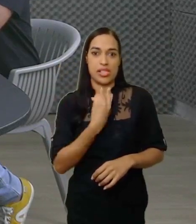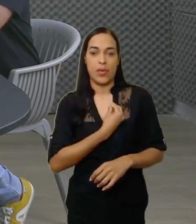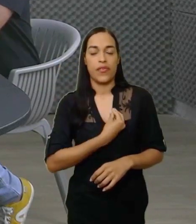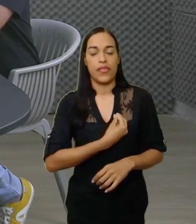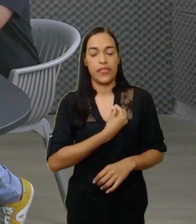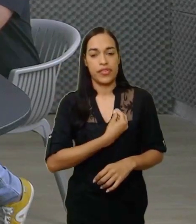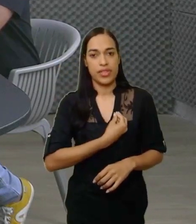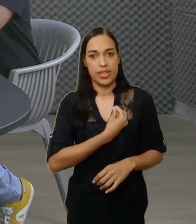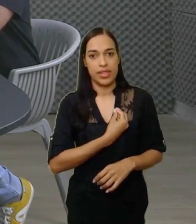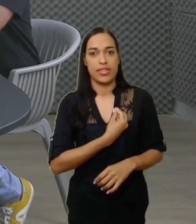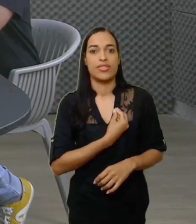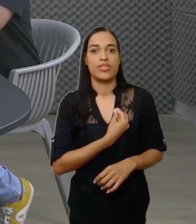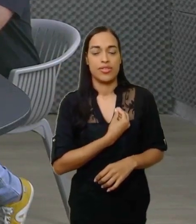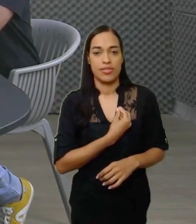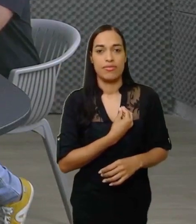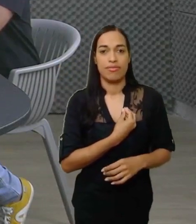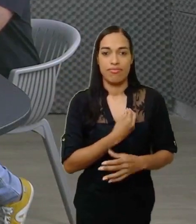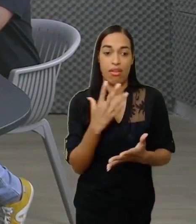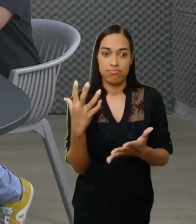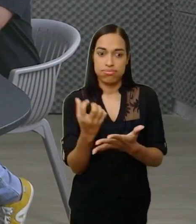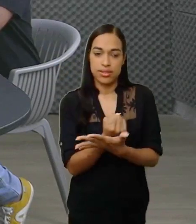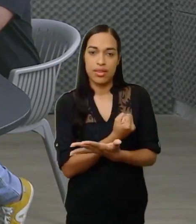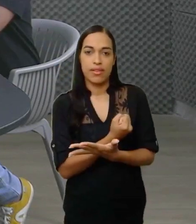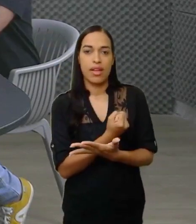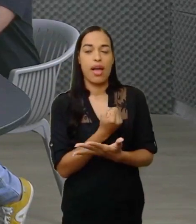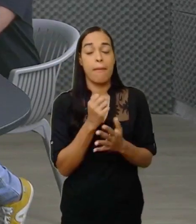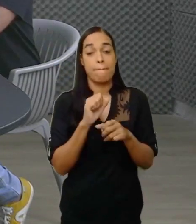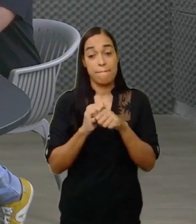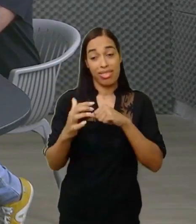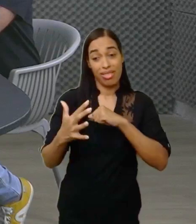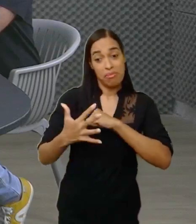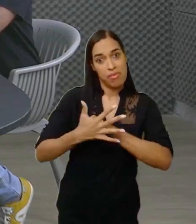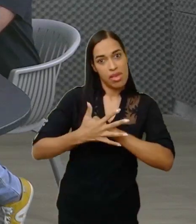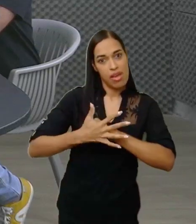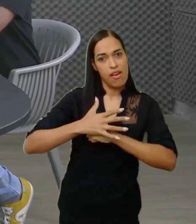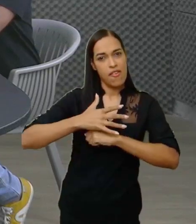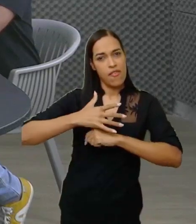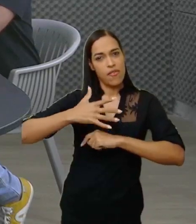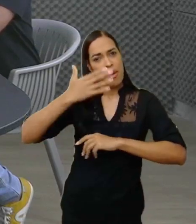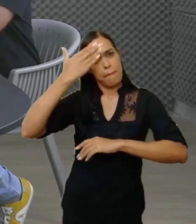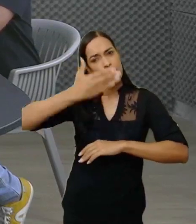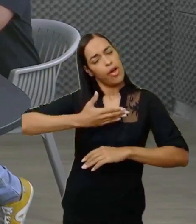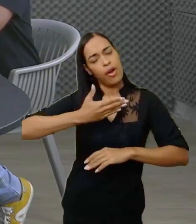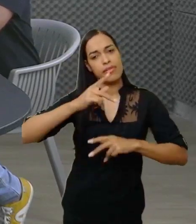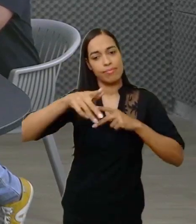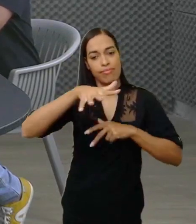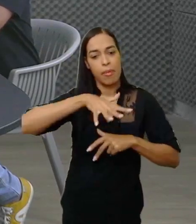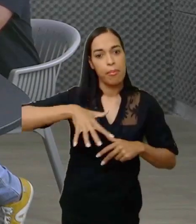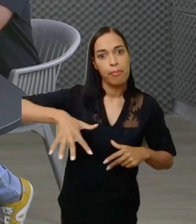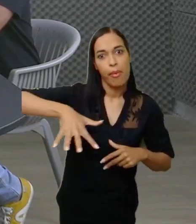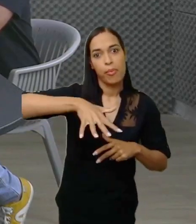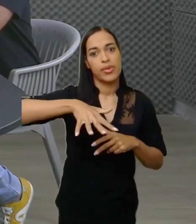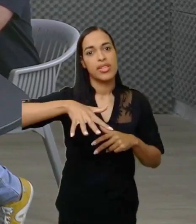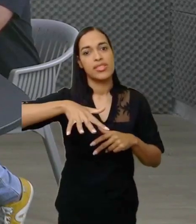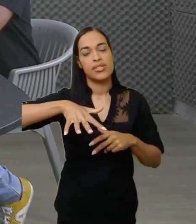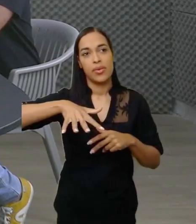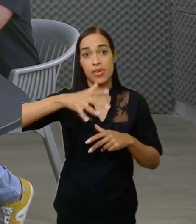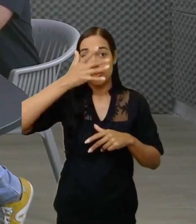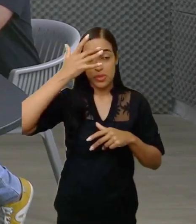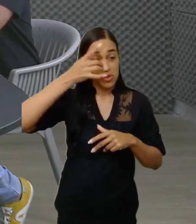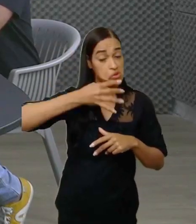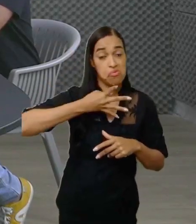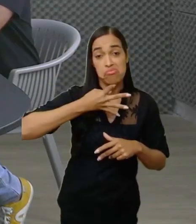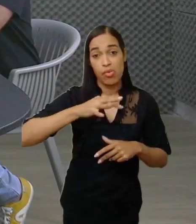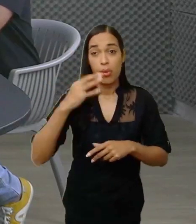né? A pandemia foi a grande prova para a população mundial. Até quem não ouvia falar sobre ciência, ouviu falar sobre